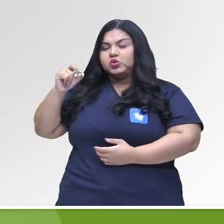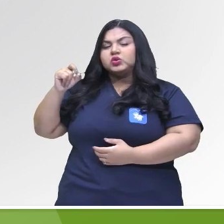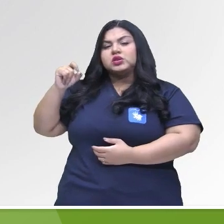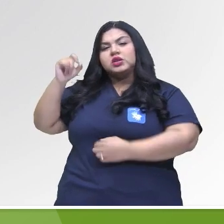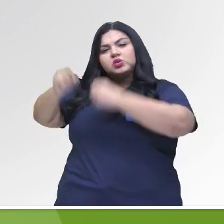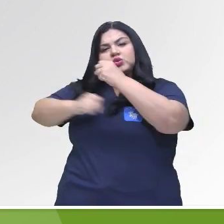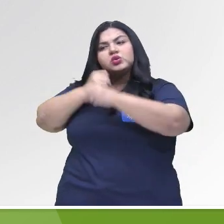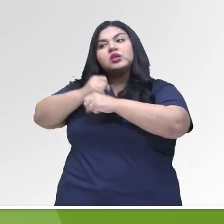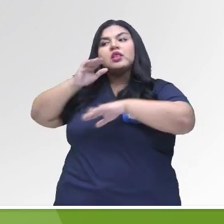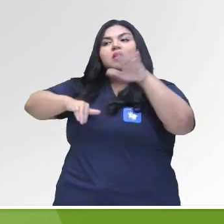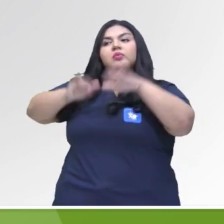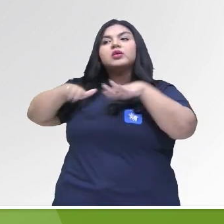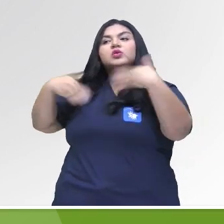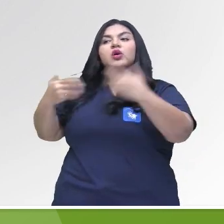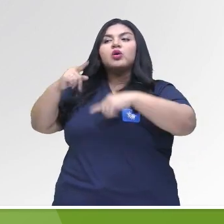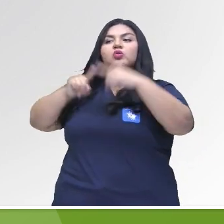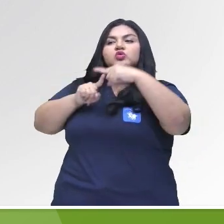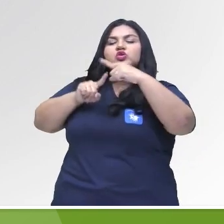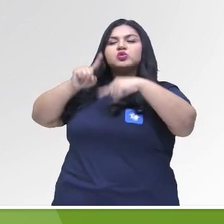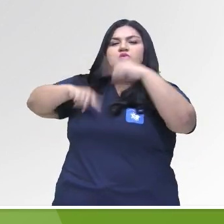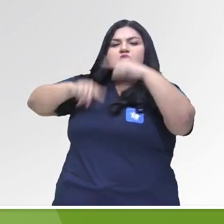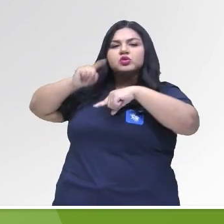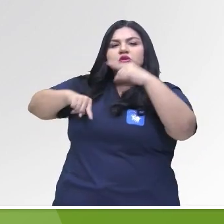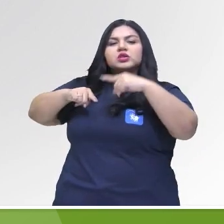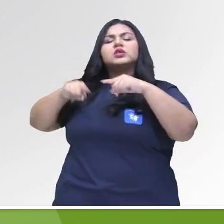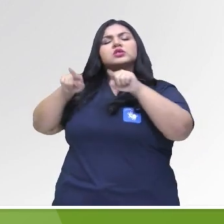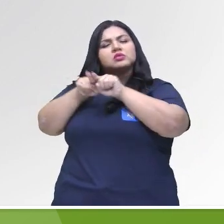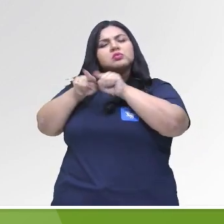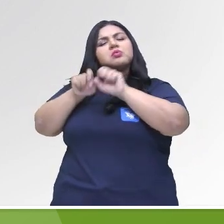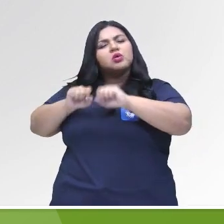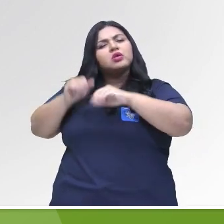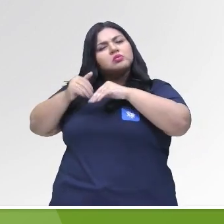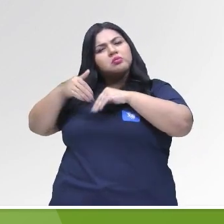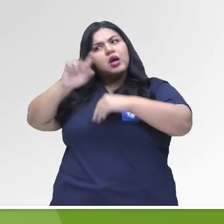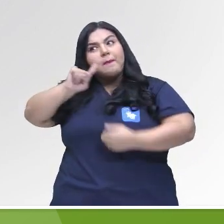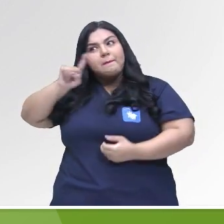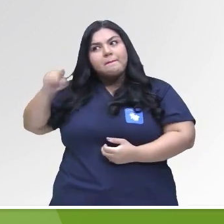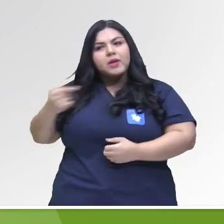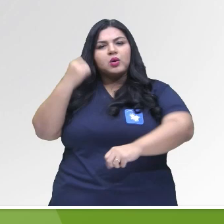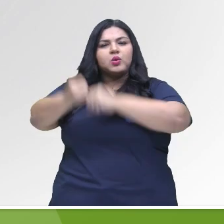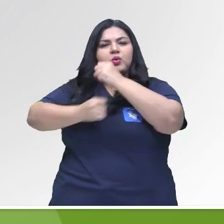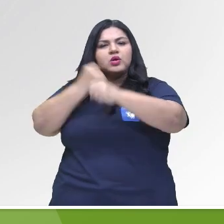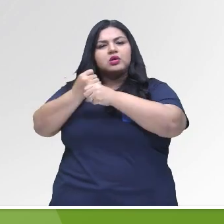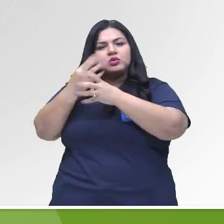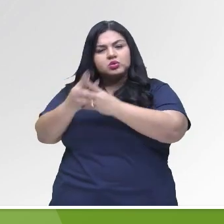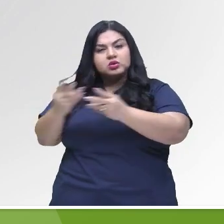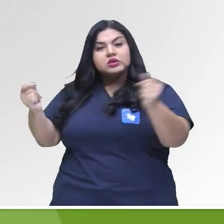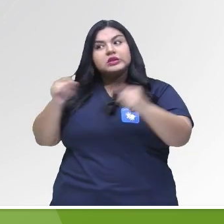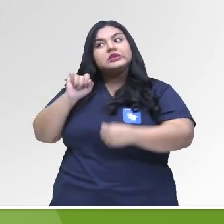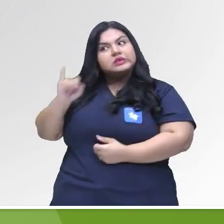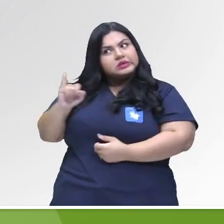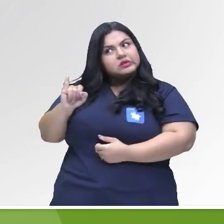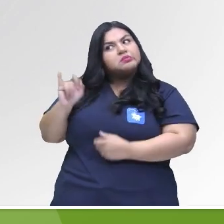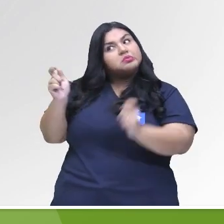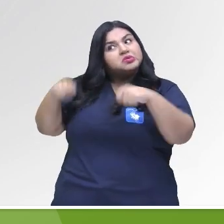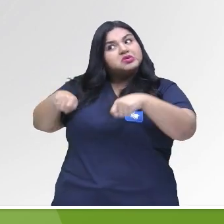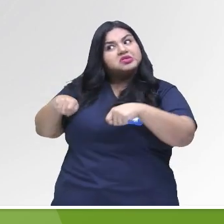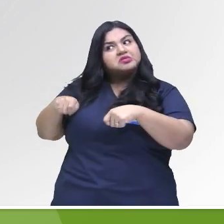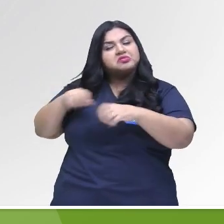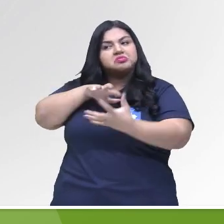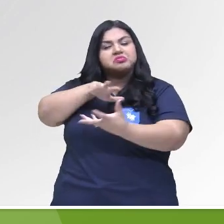tipo de plástico, do material e consistência, levando até mais, quase 1000 anos para se decompor, se é que vai ser possível no